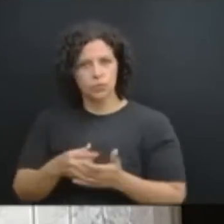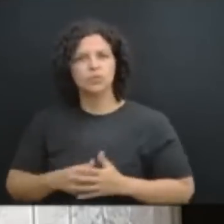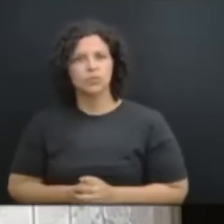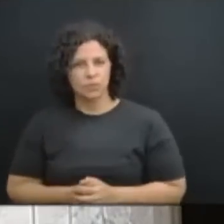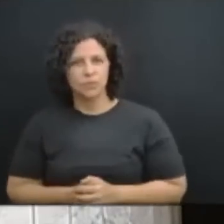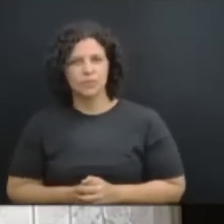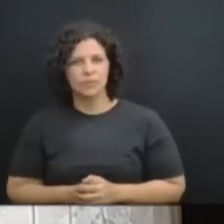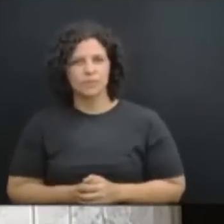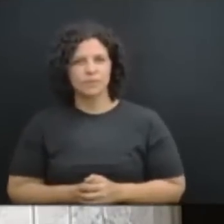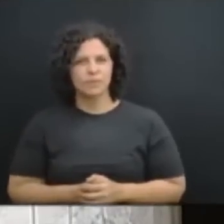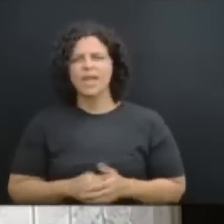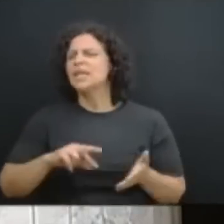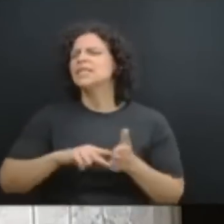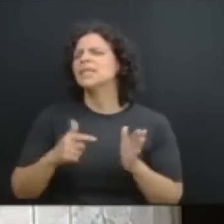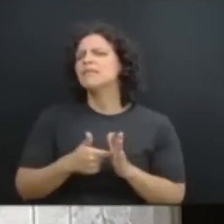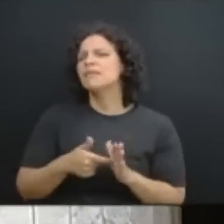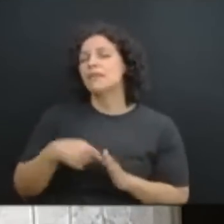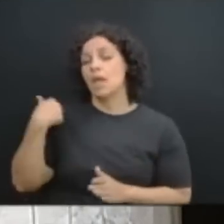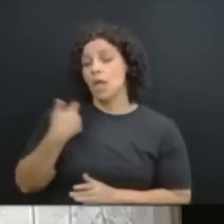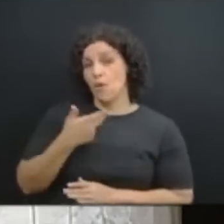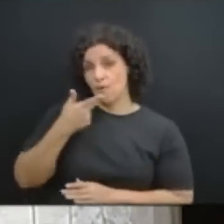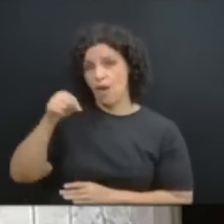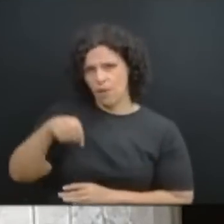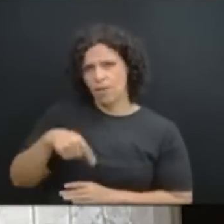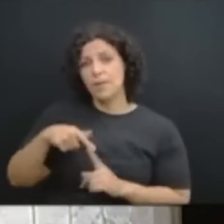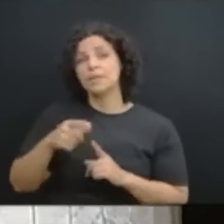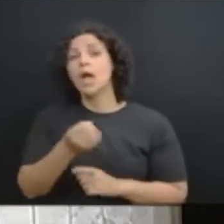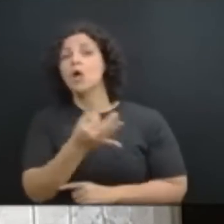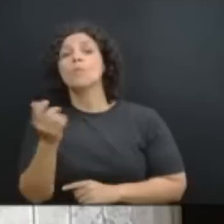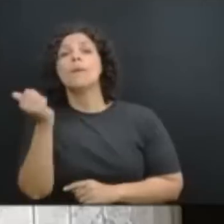nesse momento em que falo, uma mãe chora,